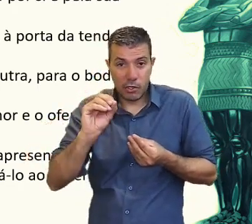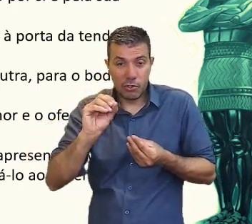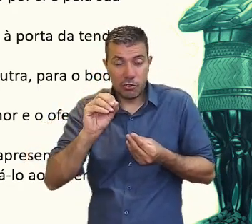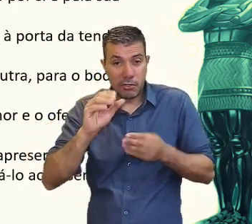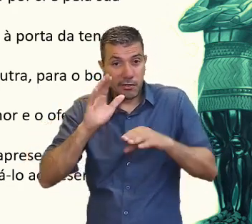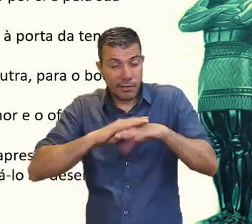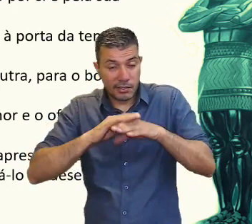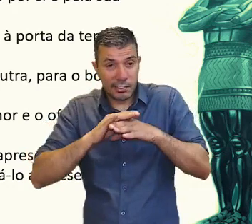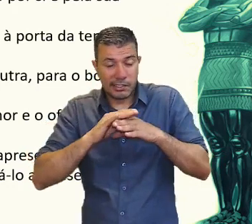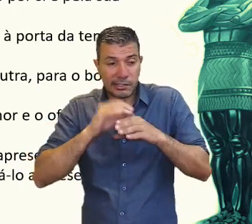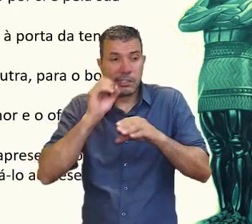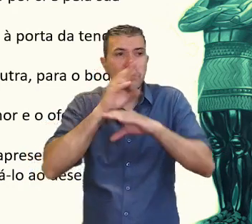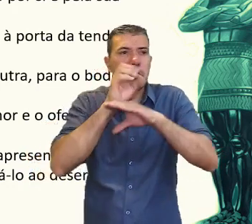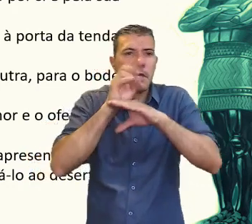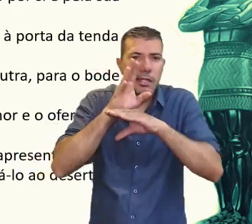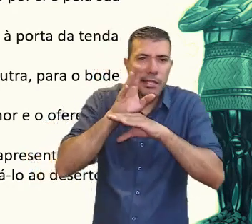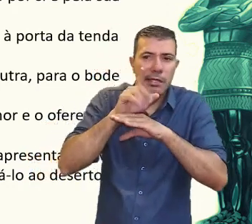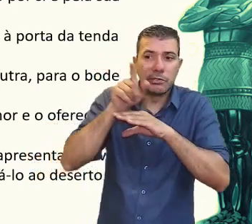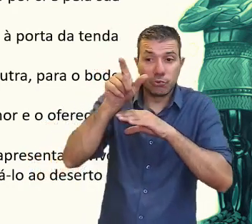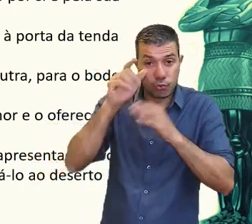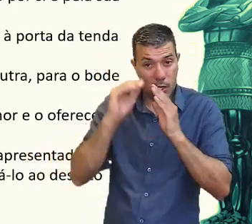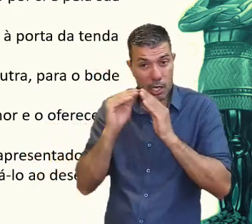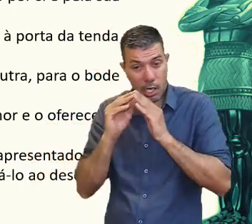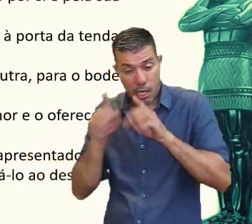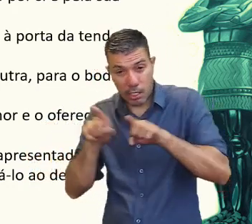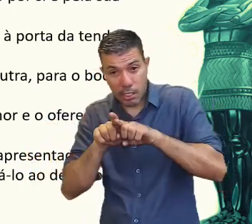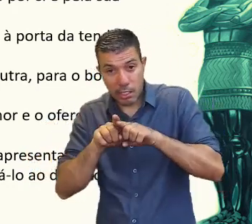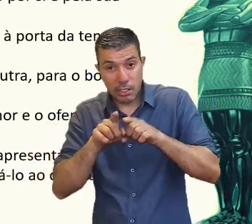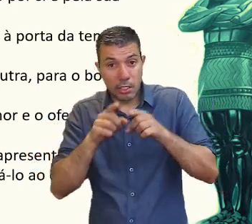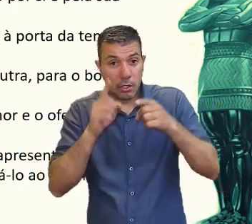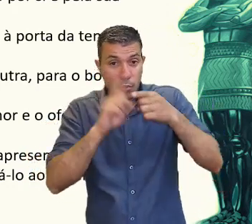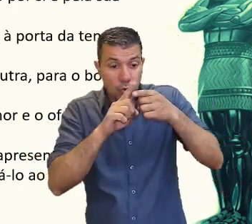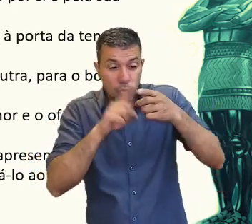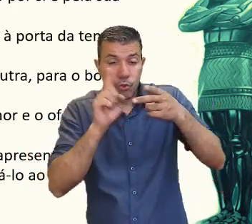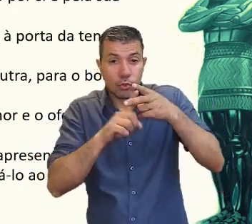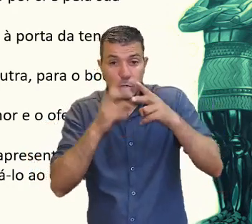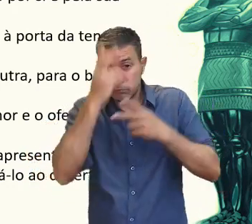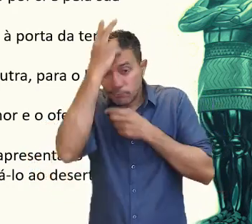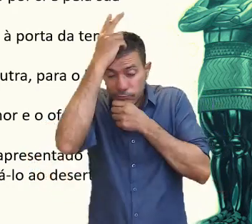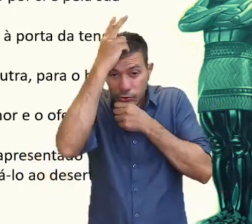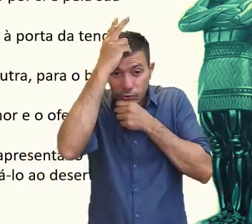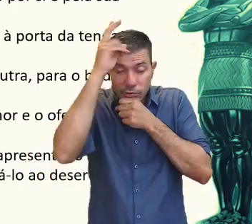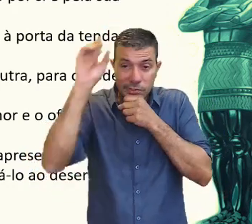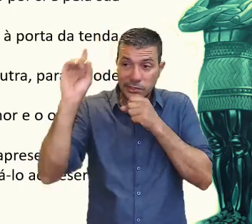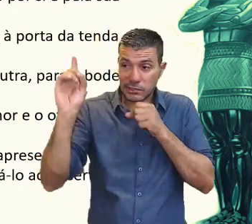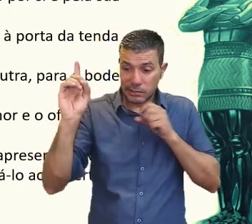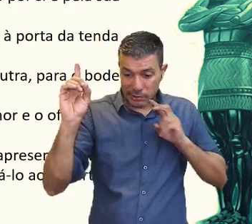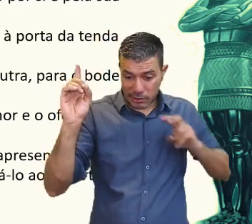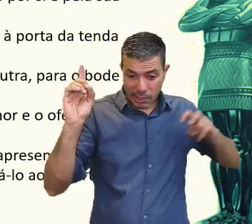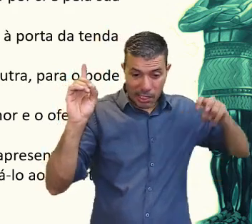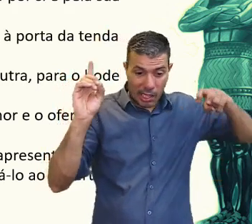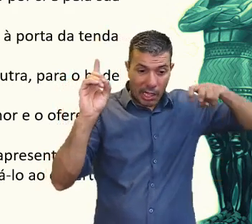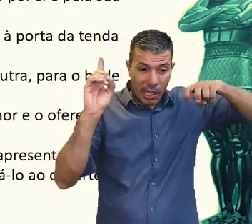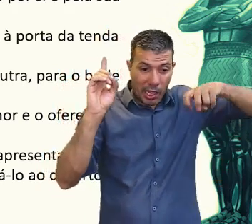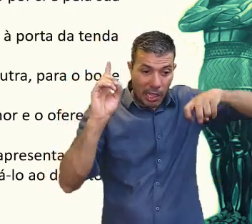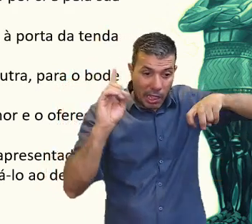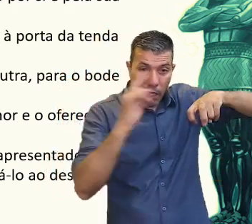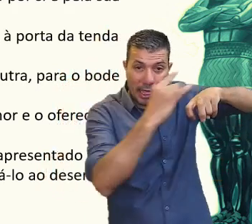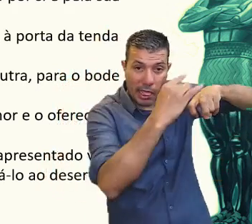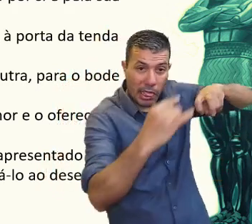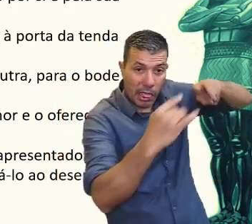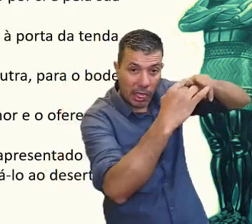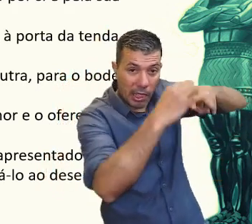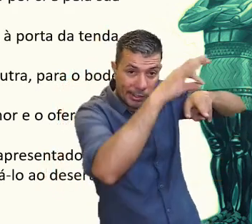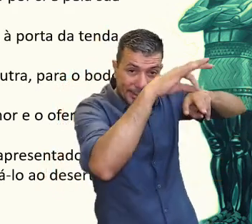sua casa. Também tomará ambos os bodes e os porá perante o Senhor, à porta da tenda da